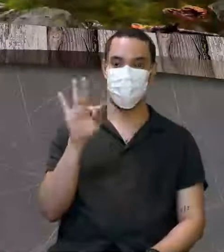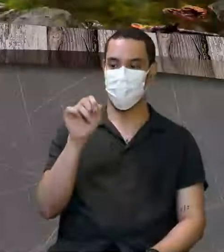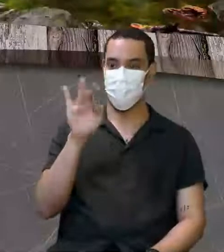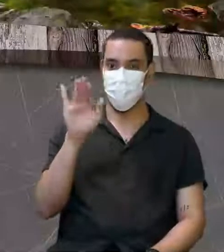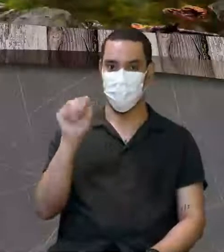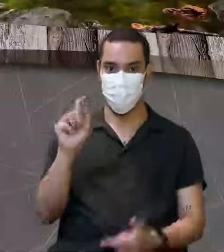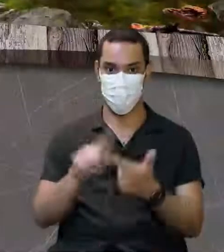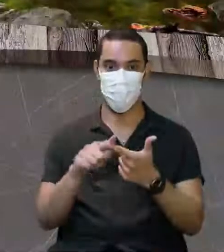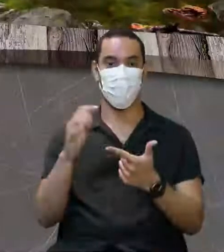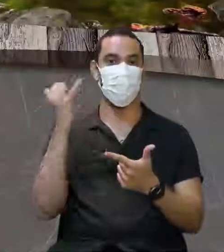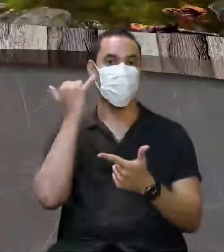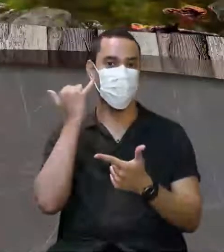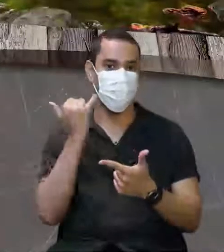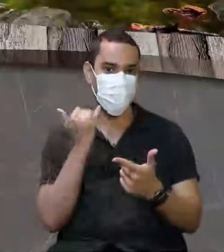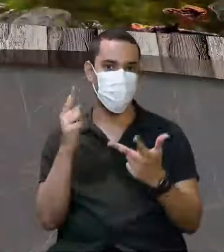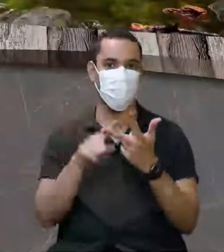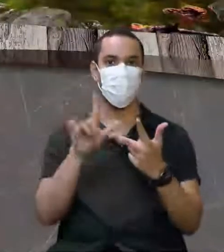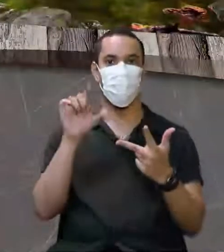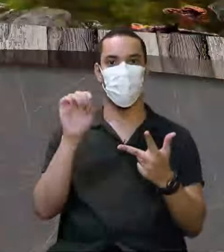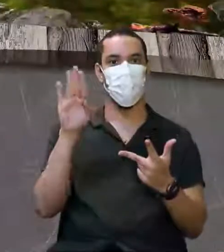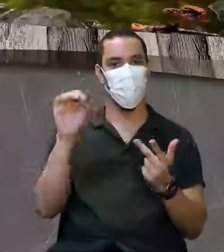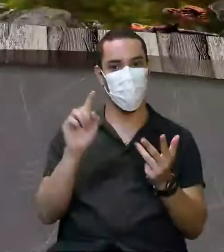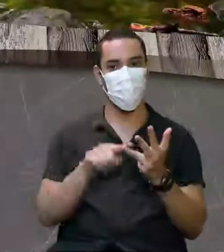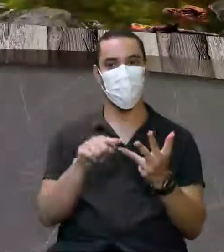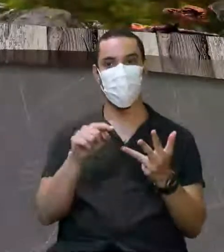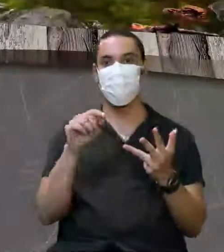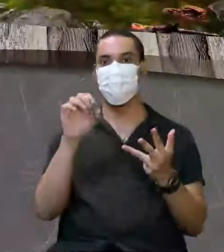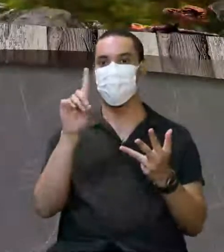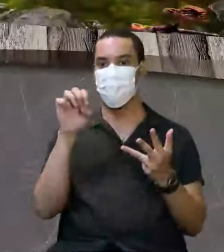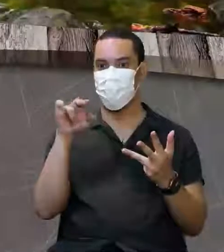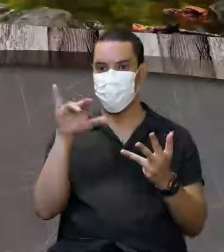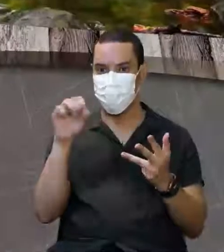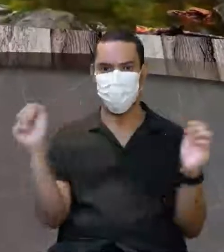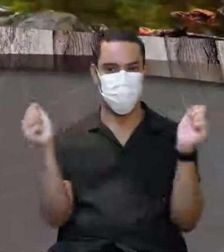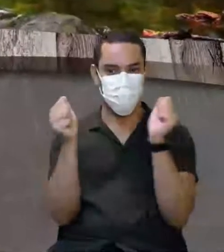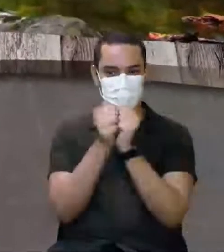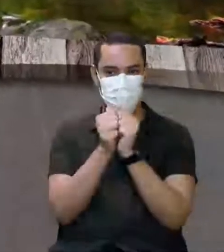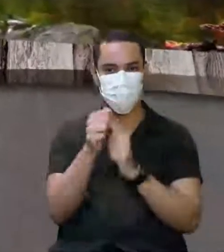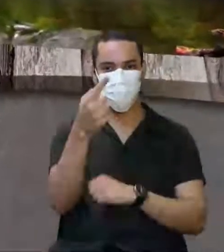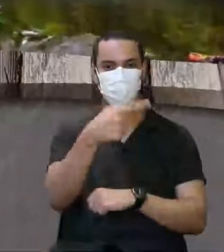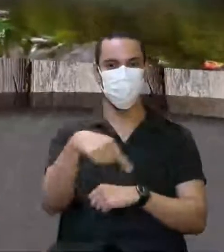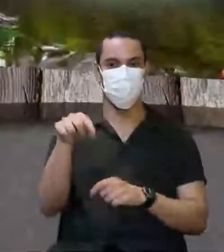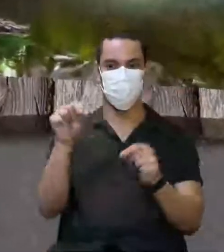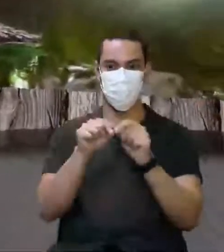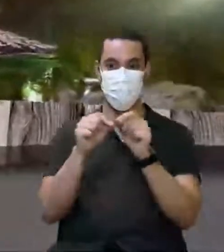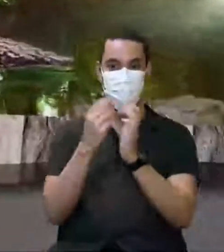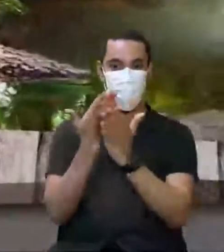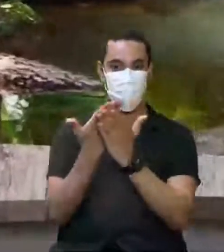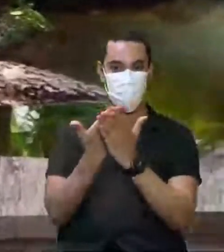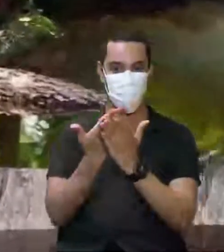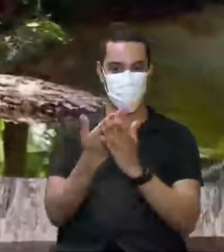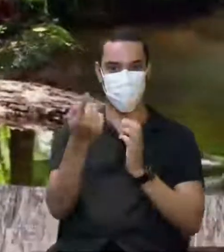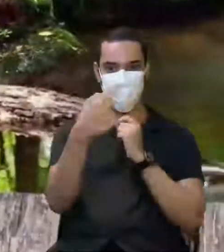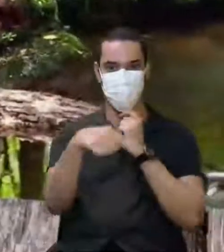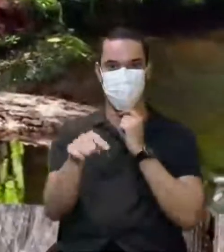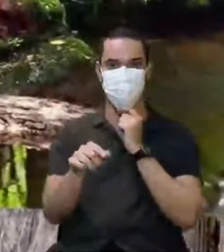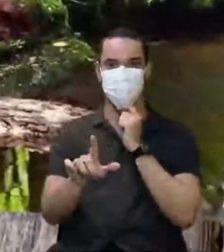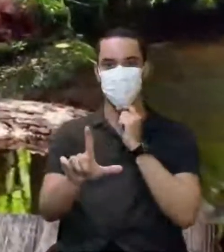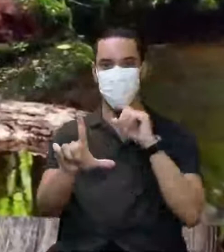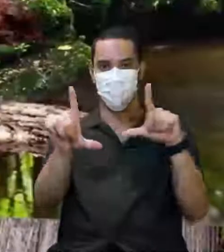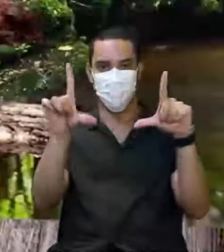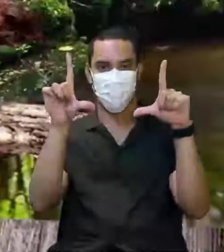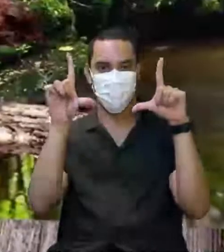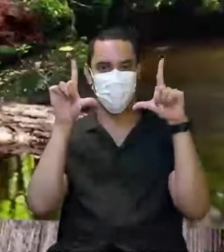Lobo, Tênis, todo mundo aqui para juntinhos construir essa aula com você. Eita,